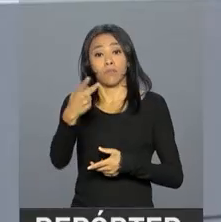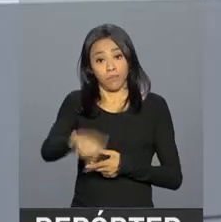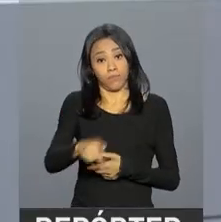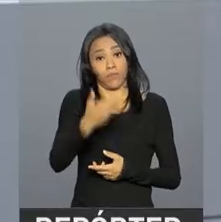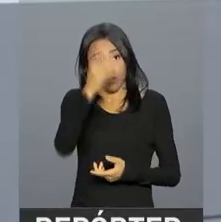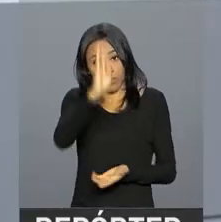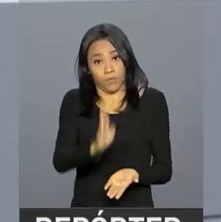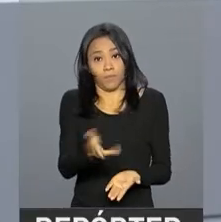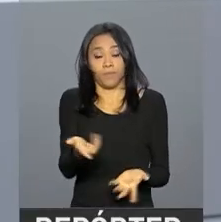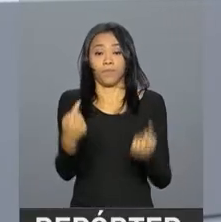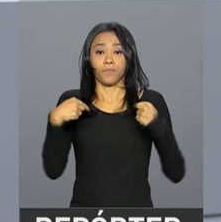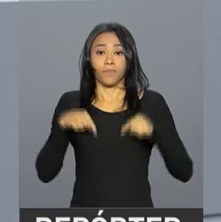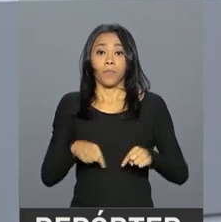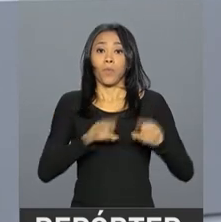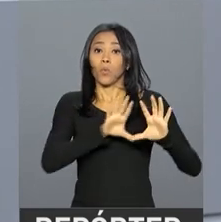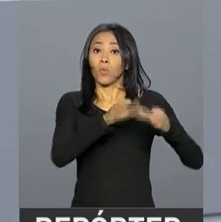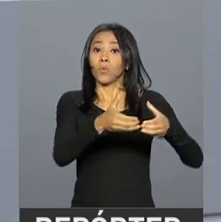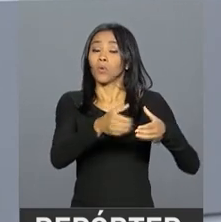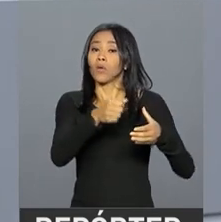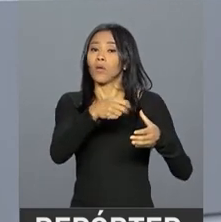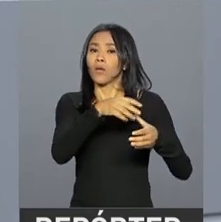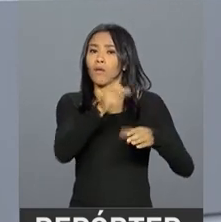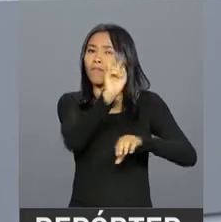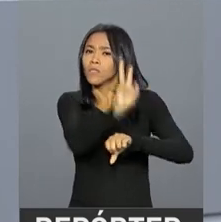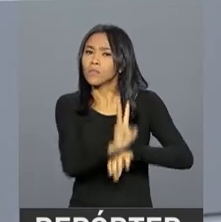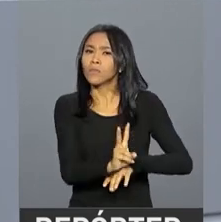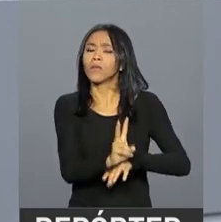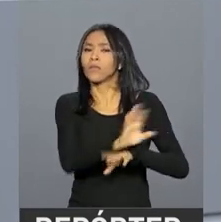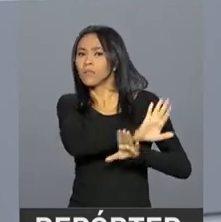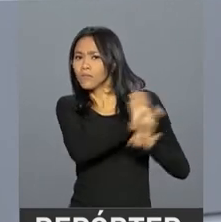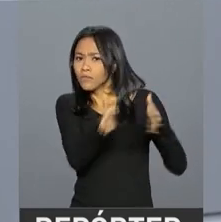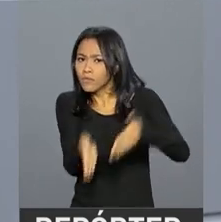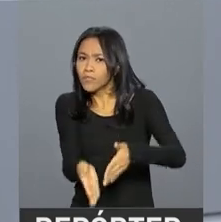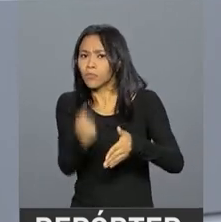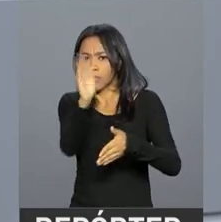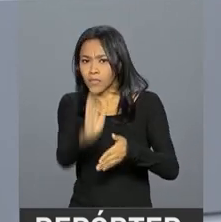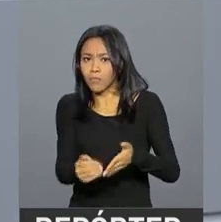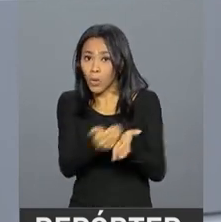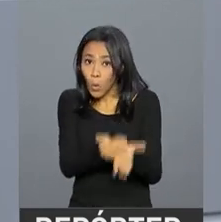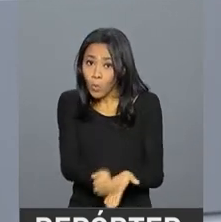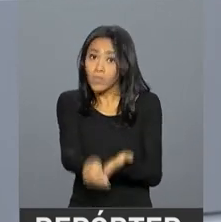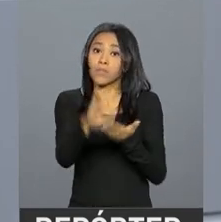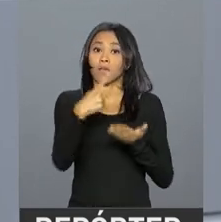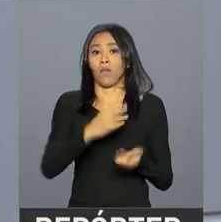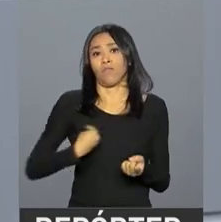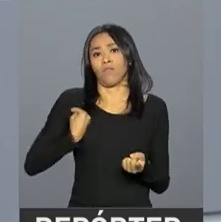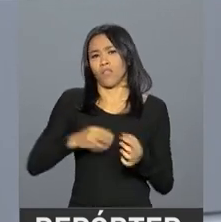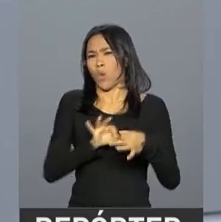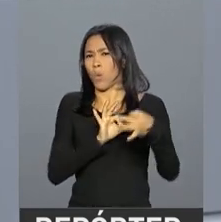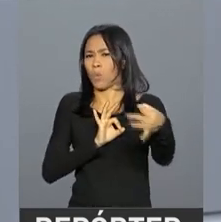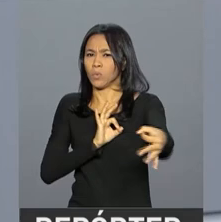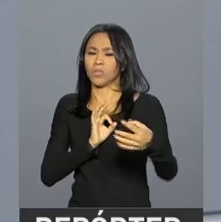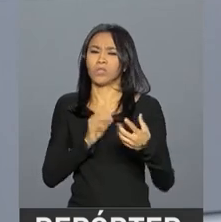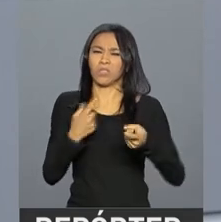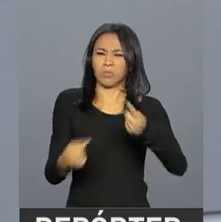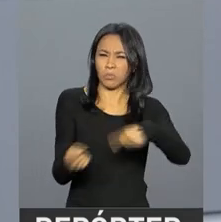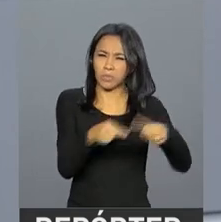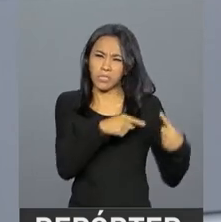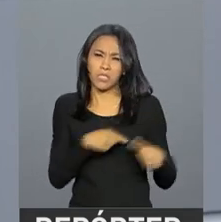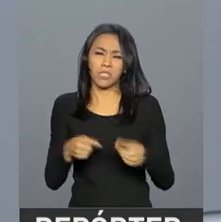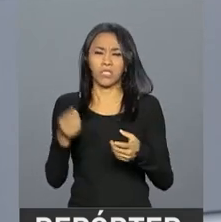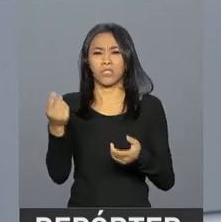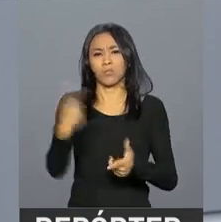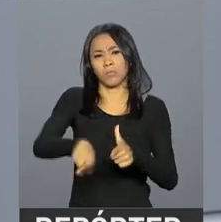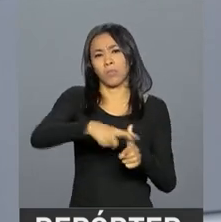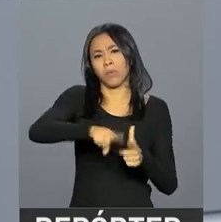Os venezuelanos têm buscado no Brasil a chance de recomeçar a vida longe da instabilidade política e econômica gerada